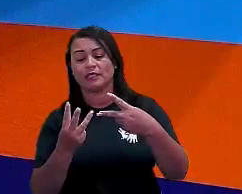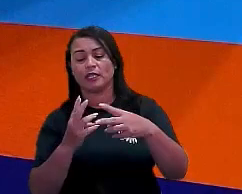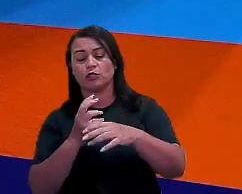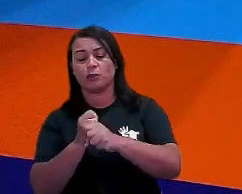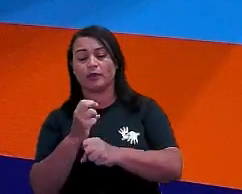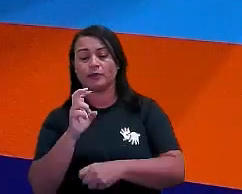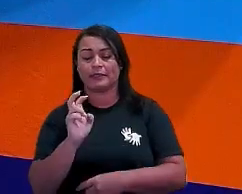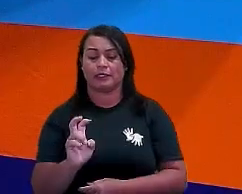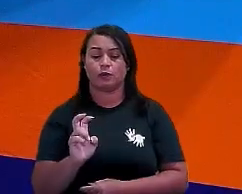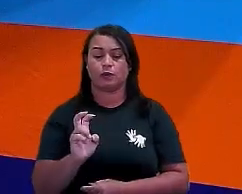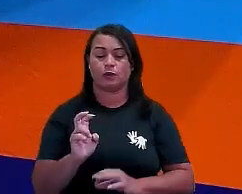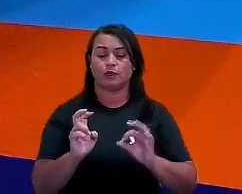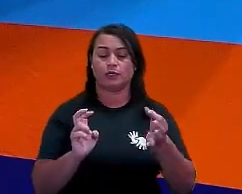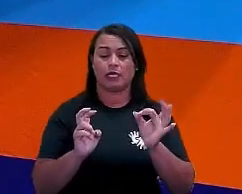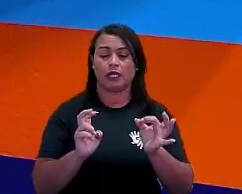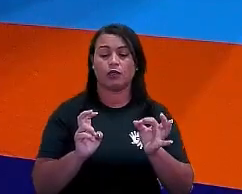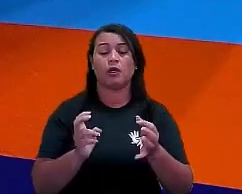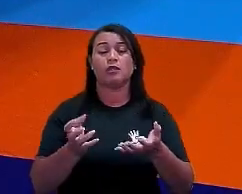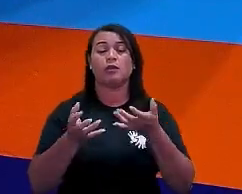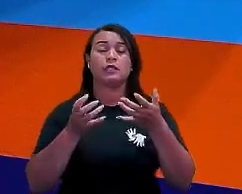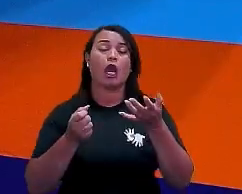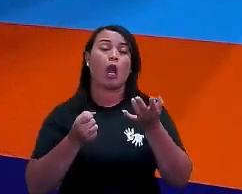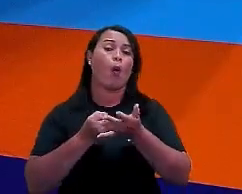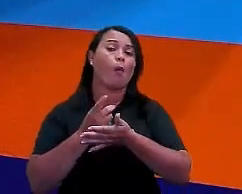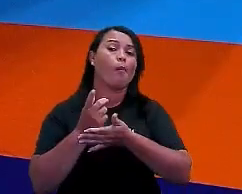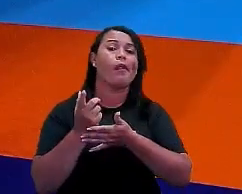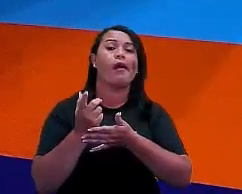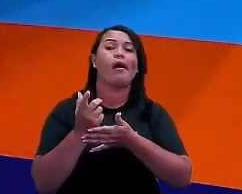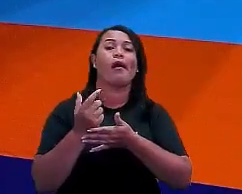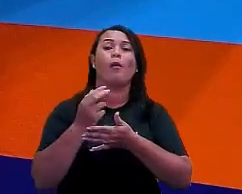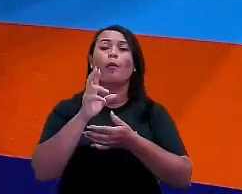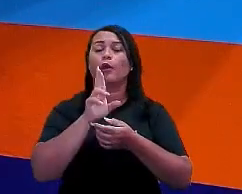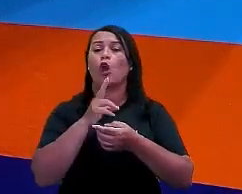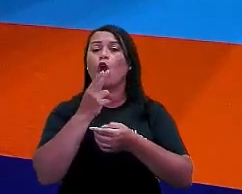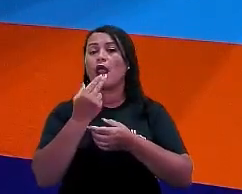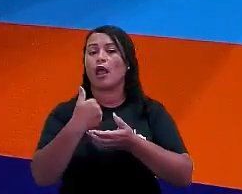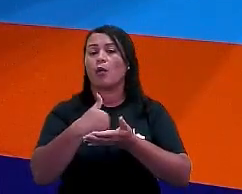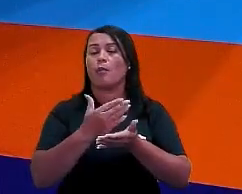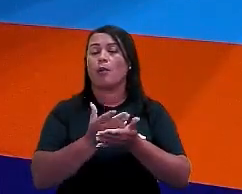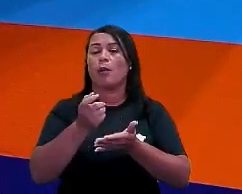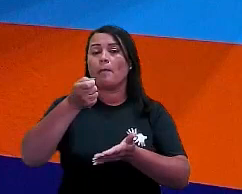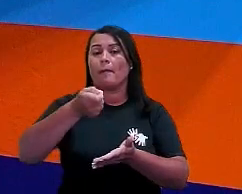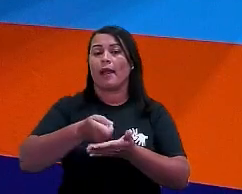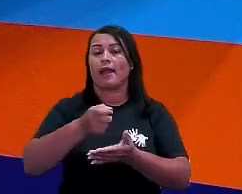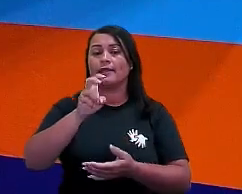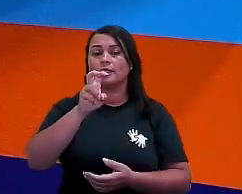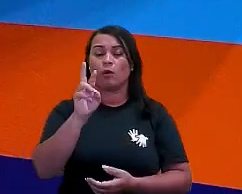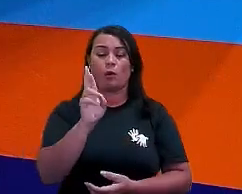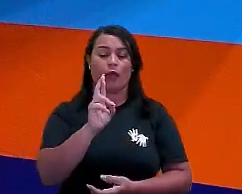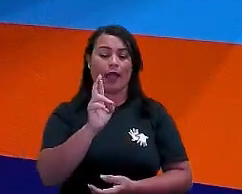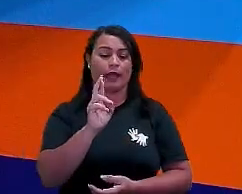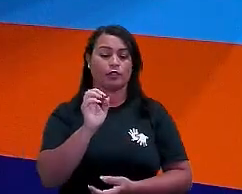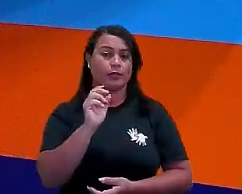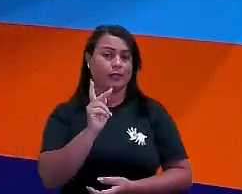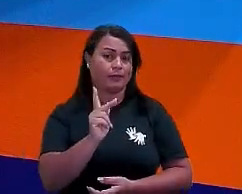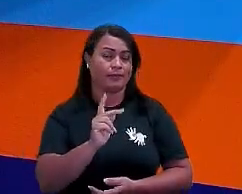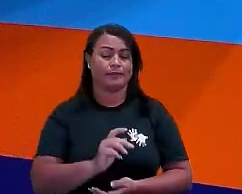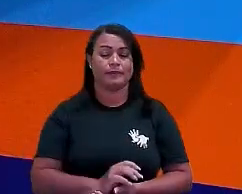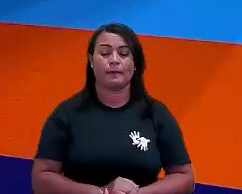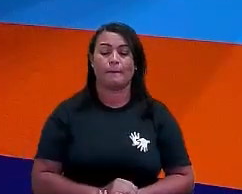5. Né? Então, se eu quiser comprar o picolé e o bolo, eu vou pagar R$ 5. Tá certo, gente?